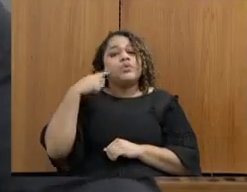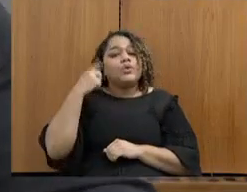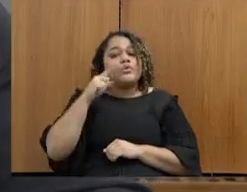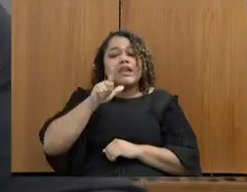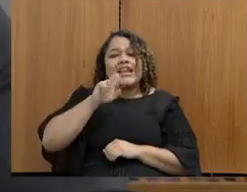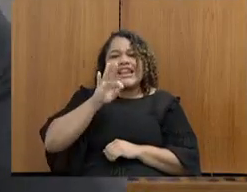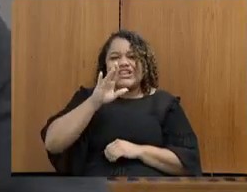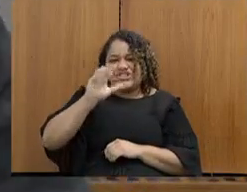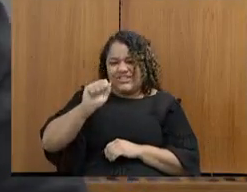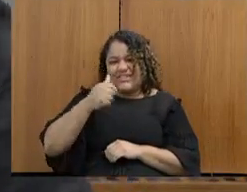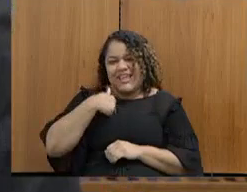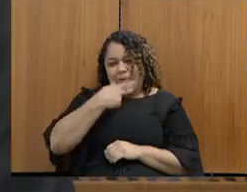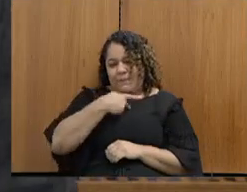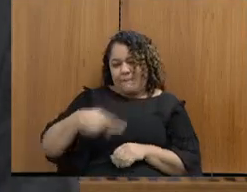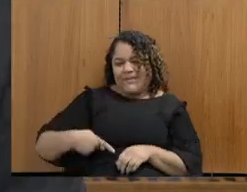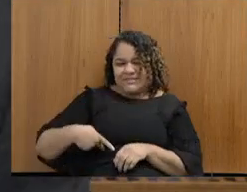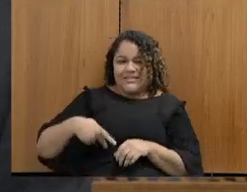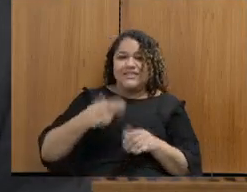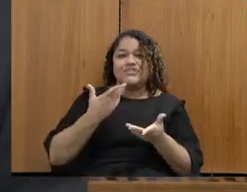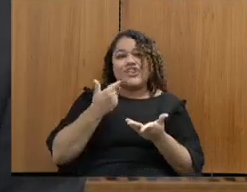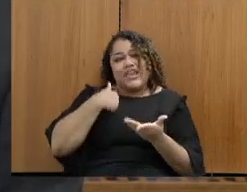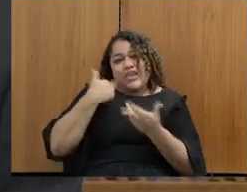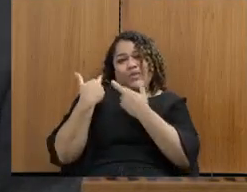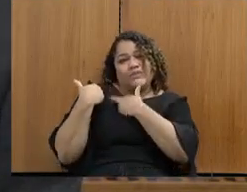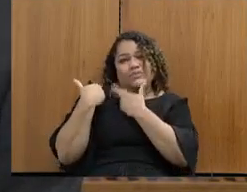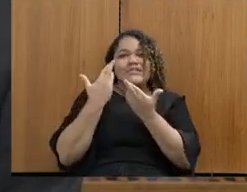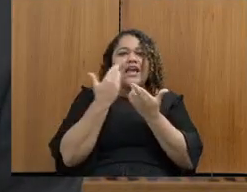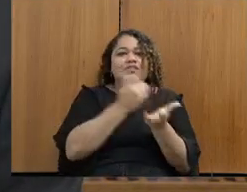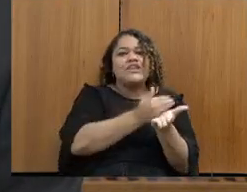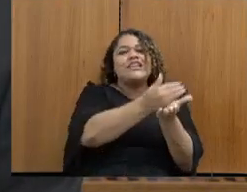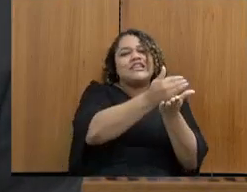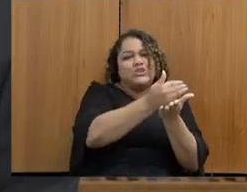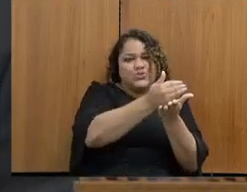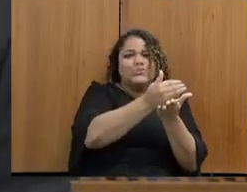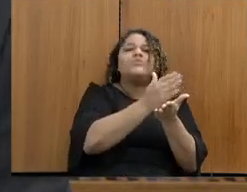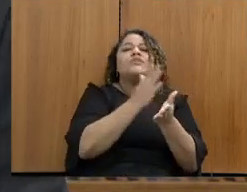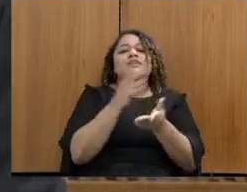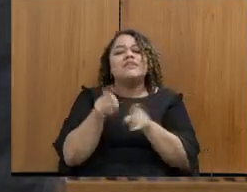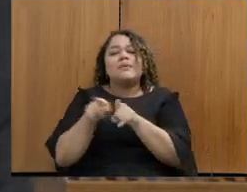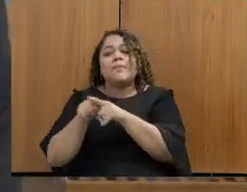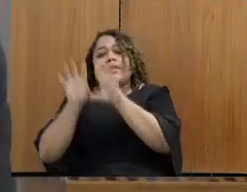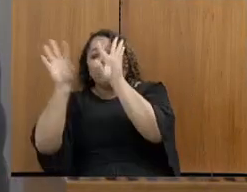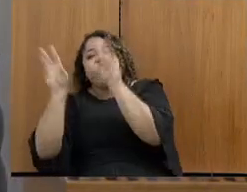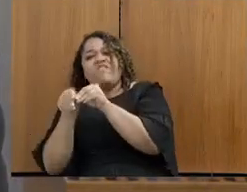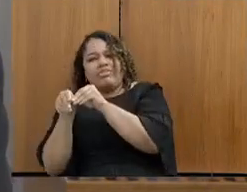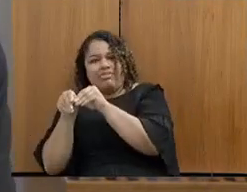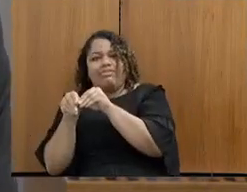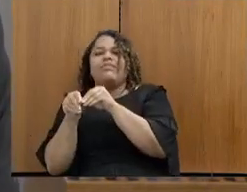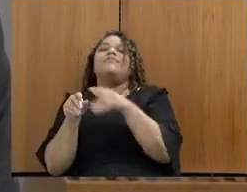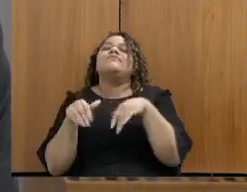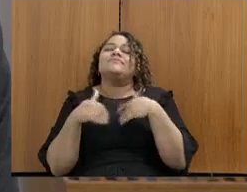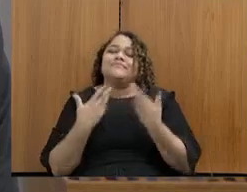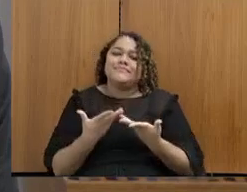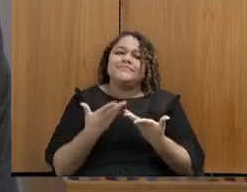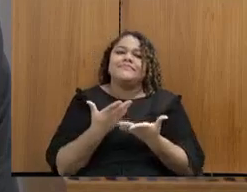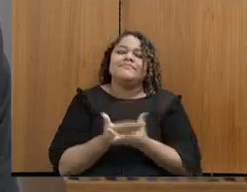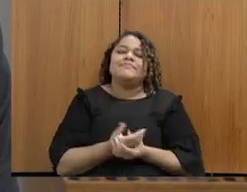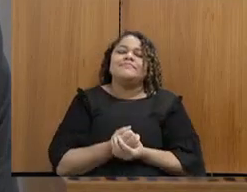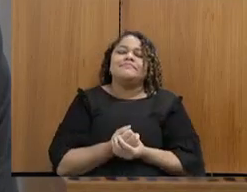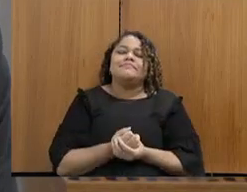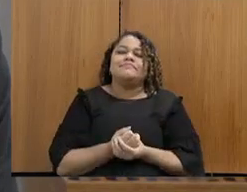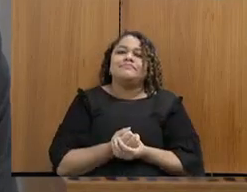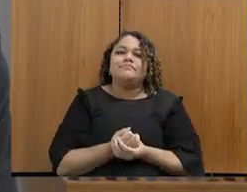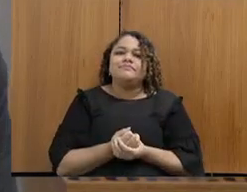fazer a consideração Inicial e cabe ao presidente também fazer considerações finais primeiro ponto é